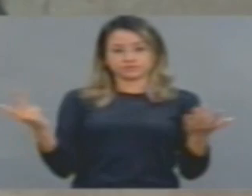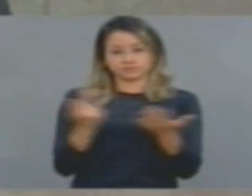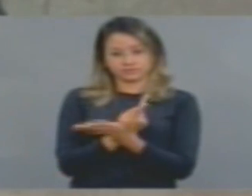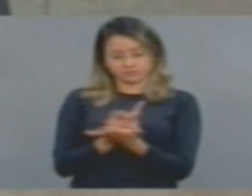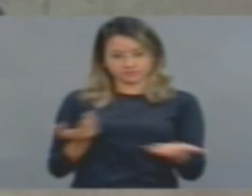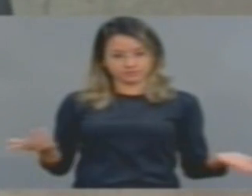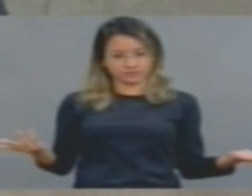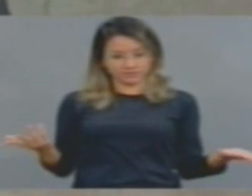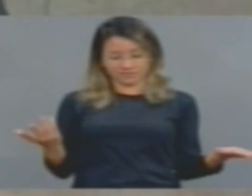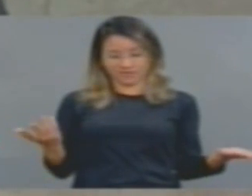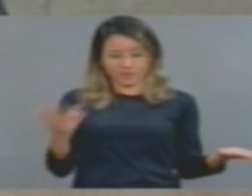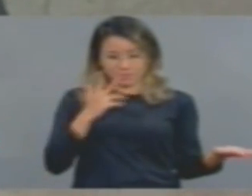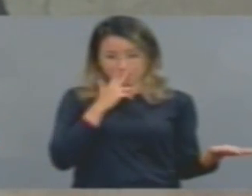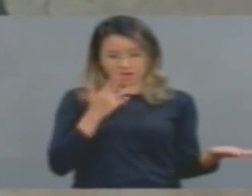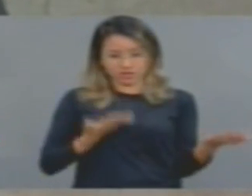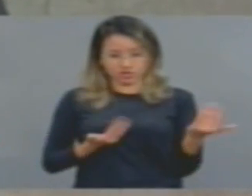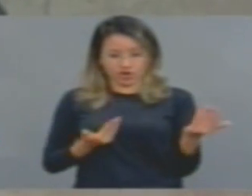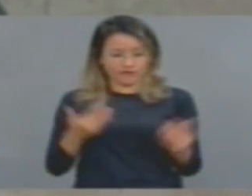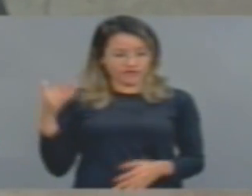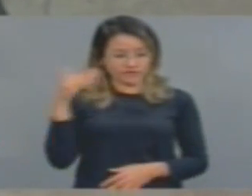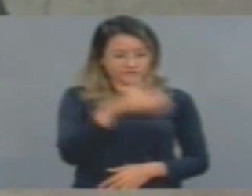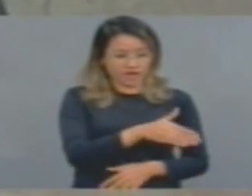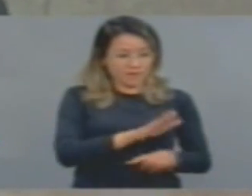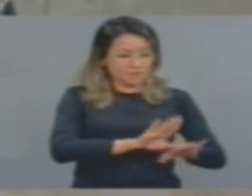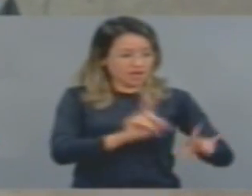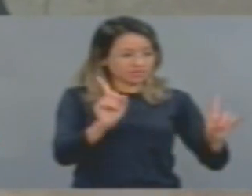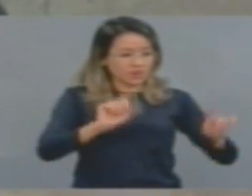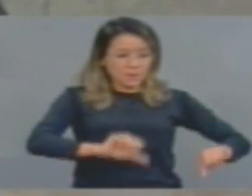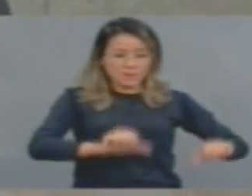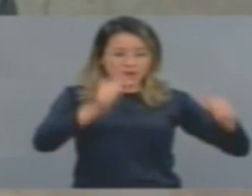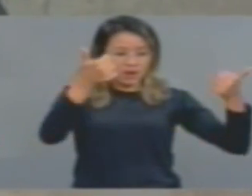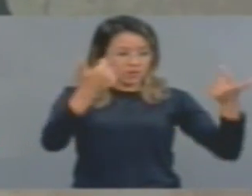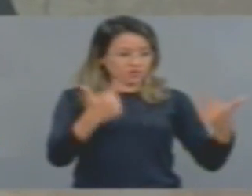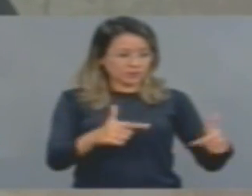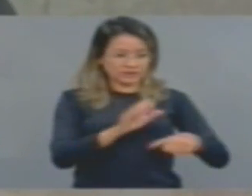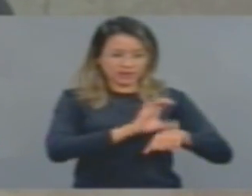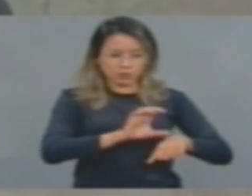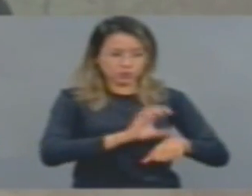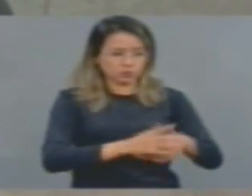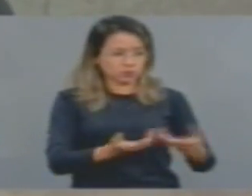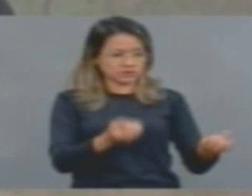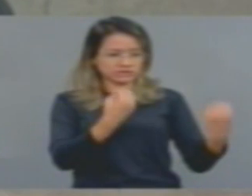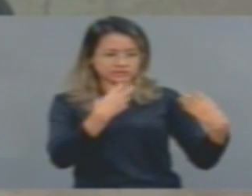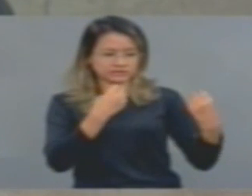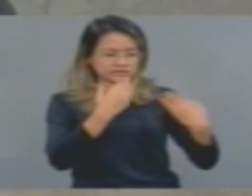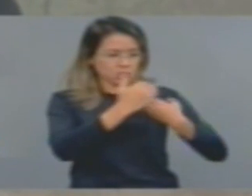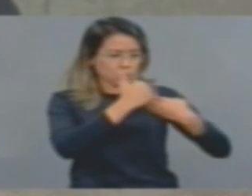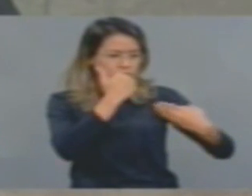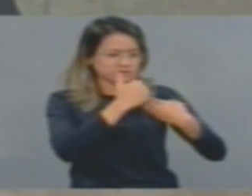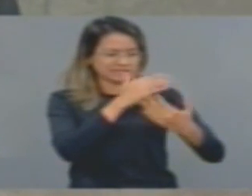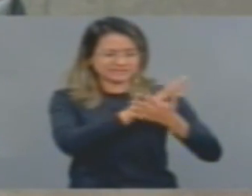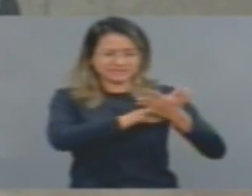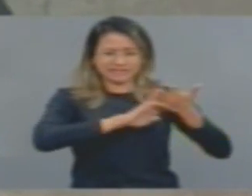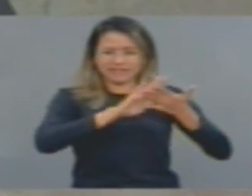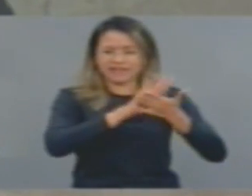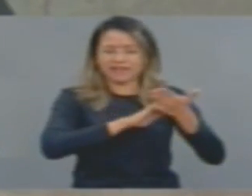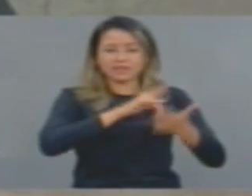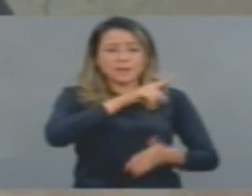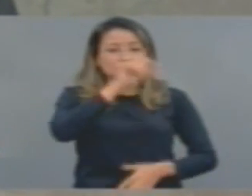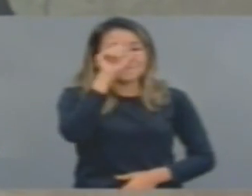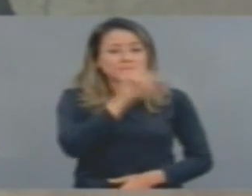não ressocializam, eu cheguei a comparar as masmorras da Idade Média, aos campos